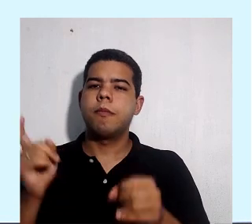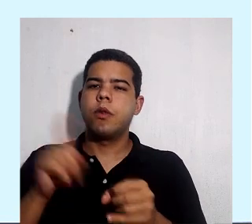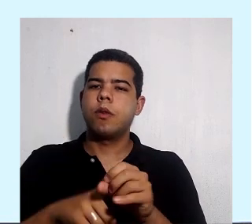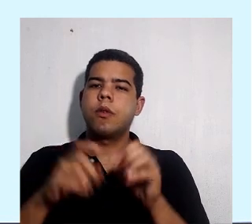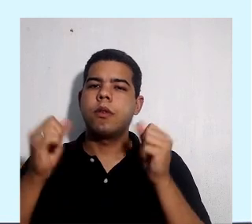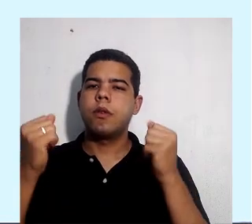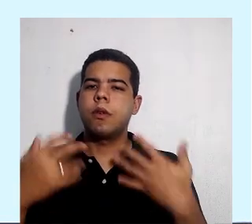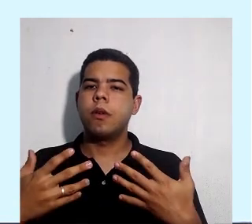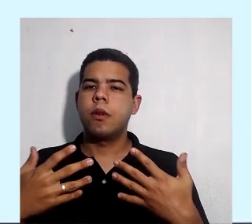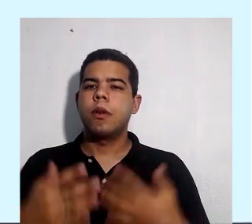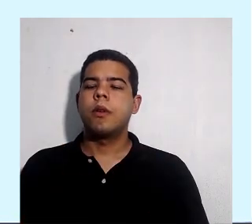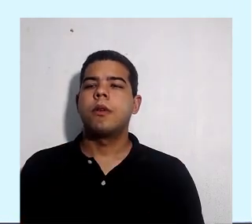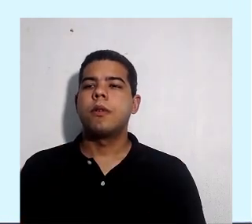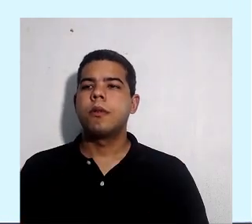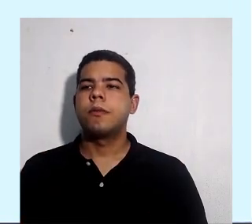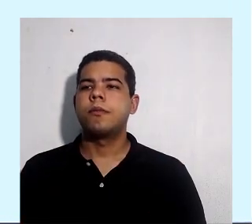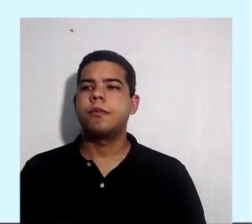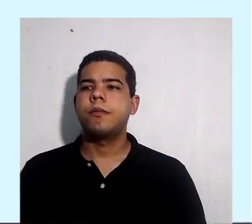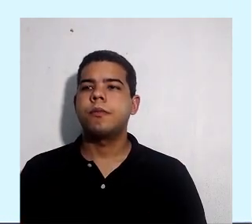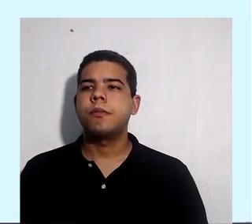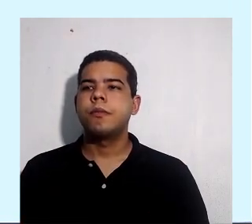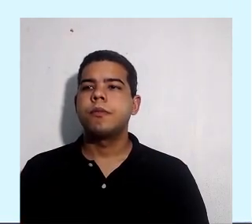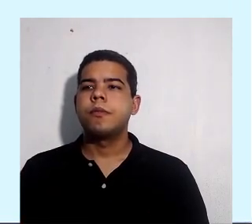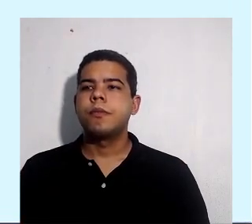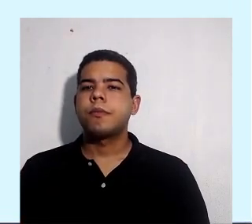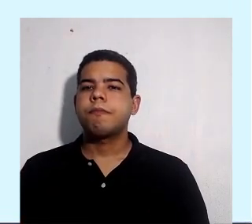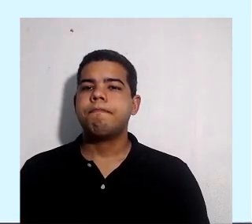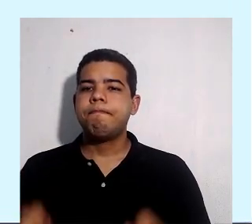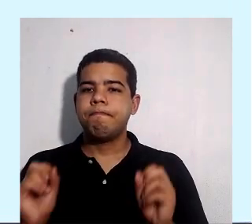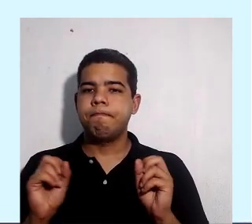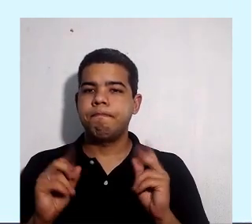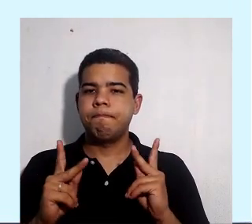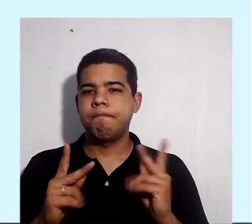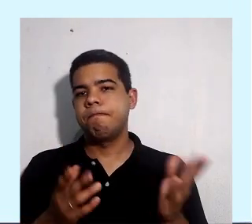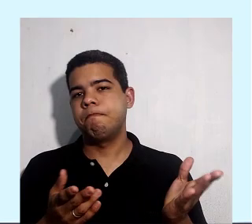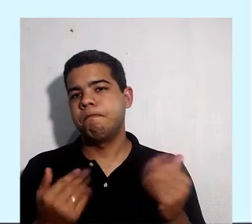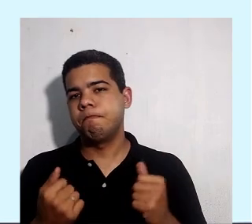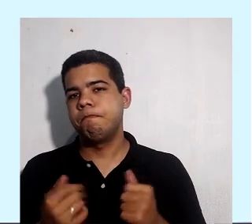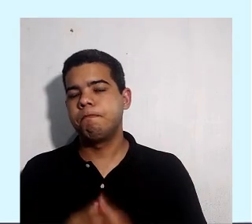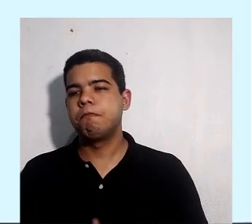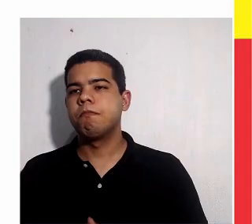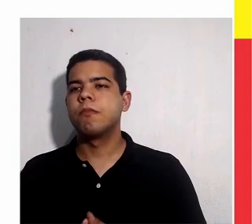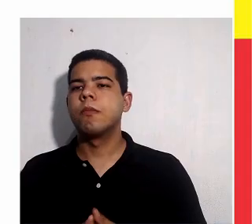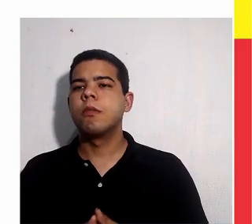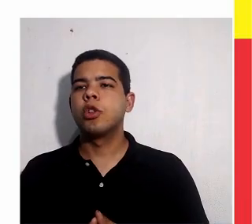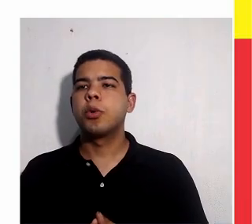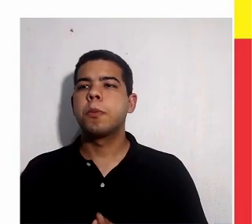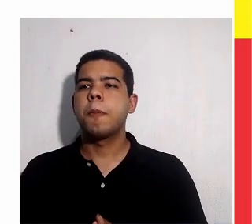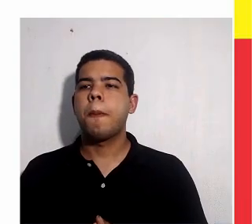E volta para cá para a gente terminar e ver essa solução dessa questão. Ok? Vamos